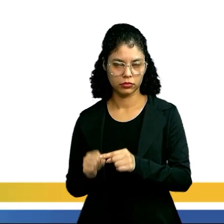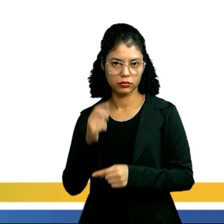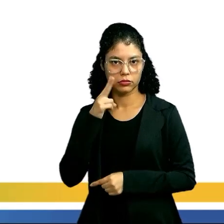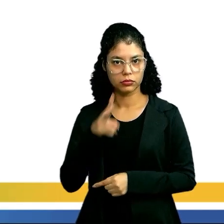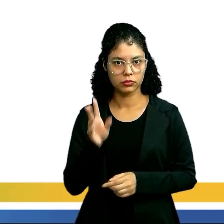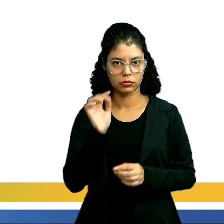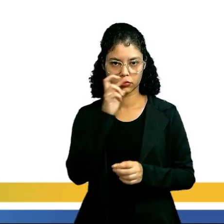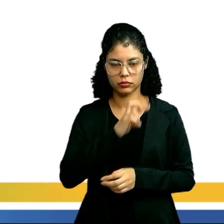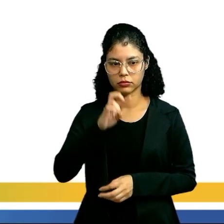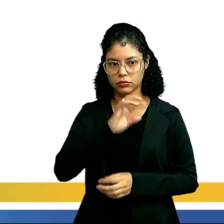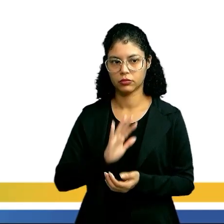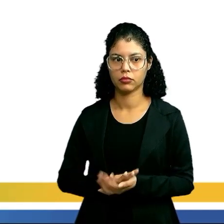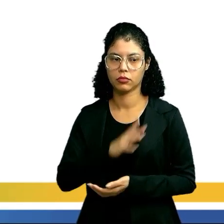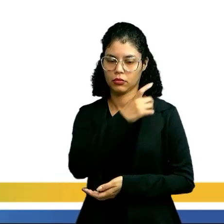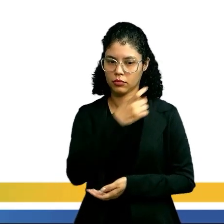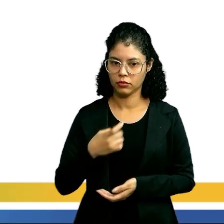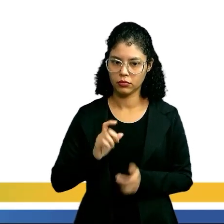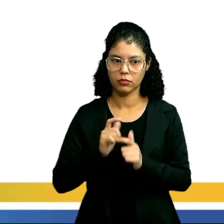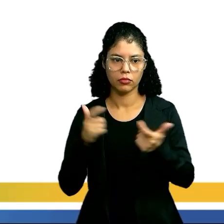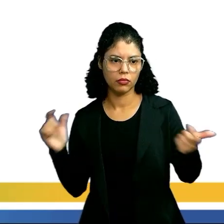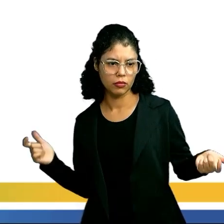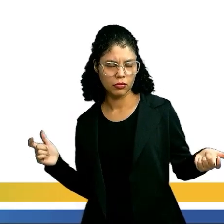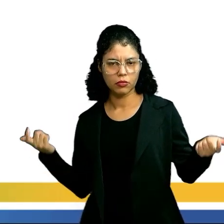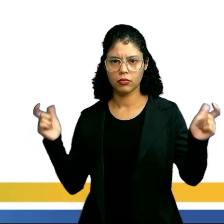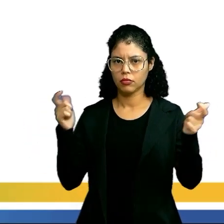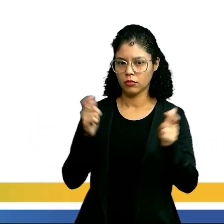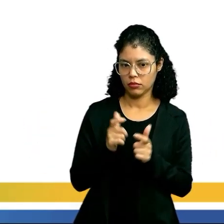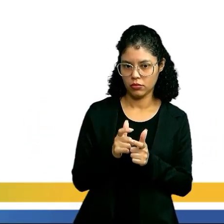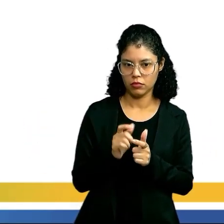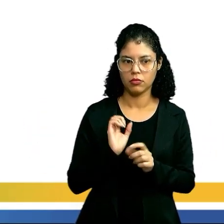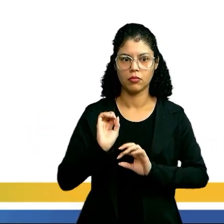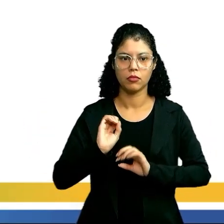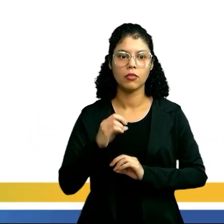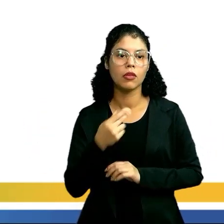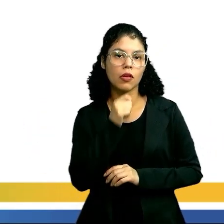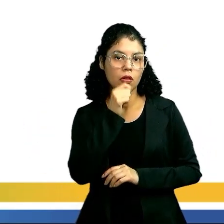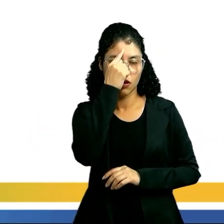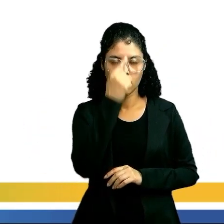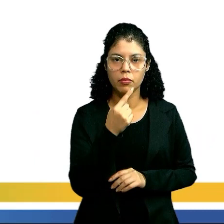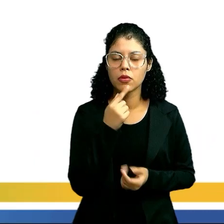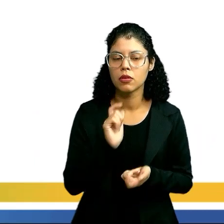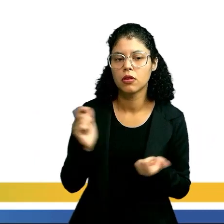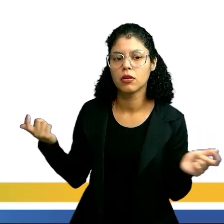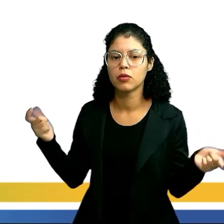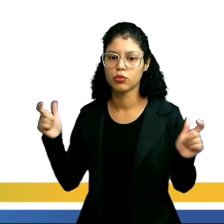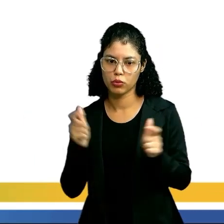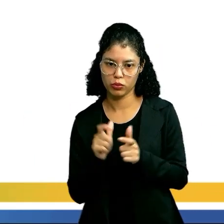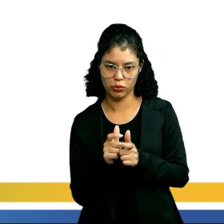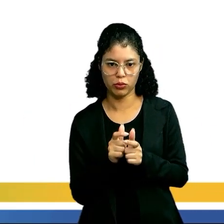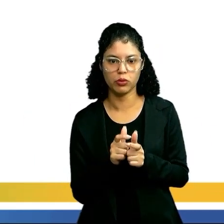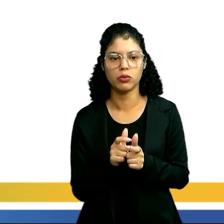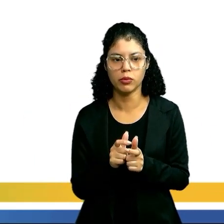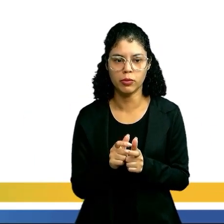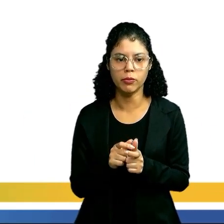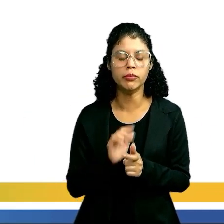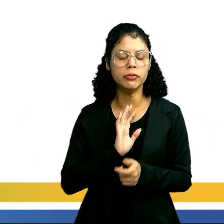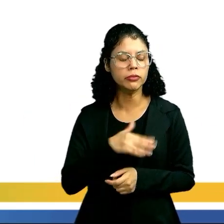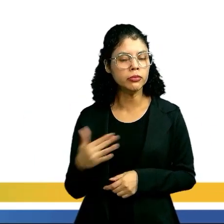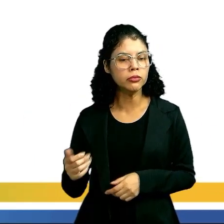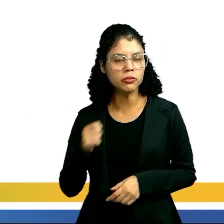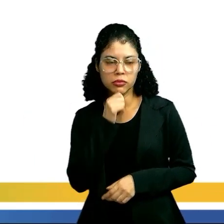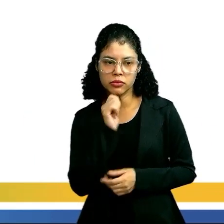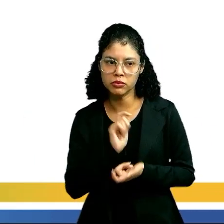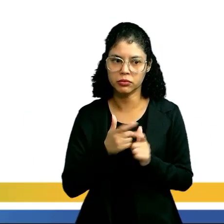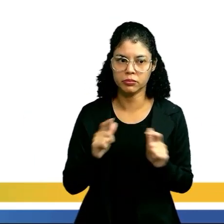Vamos analisar? O x está aumentando de valor e a imagem aqui começa a diminuir. Quando